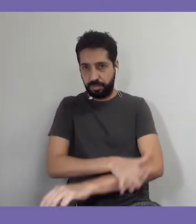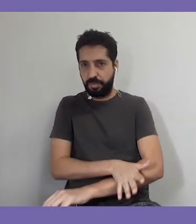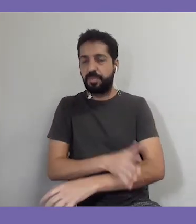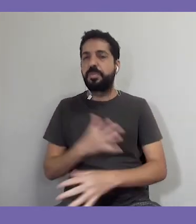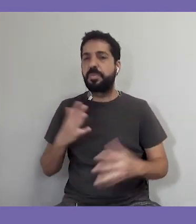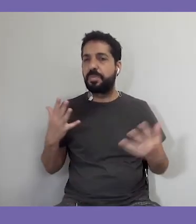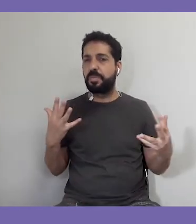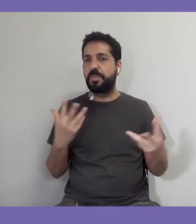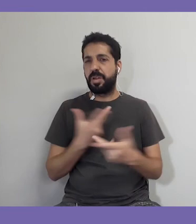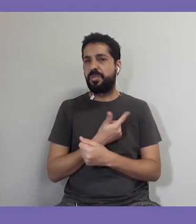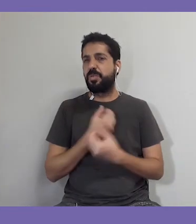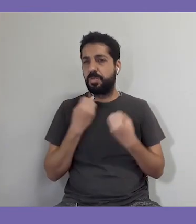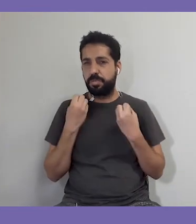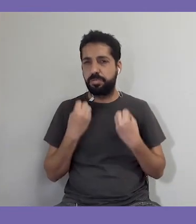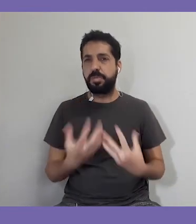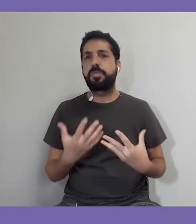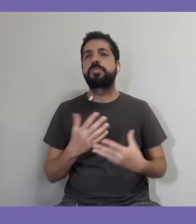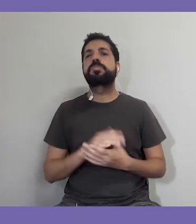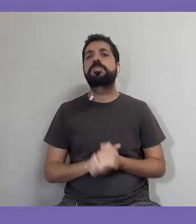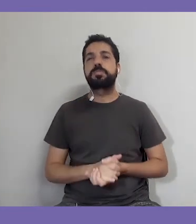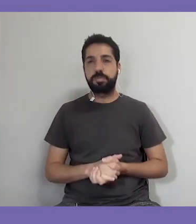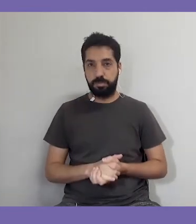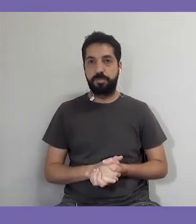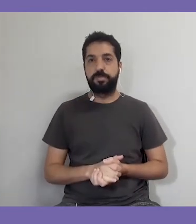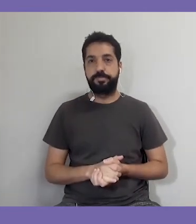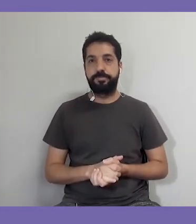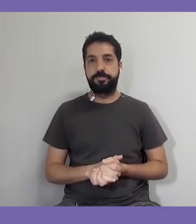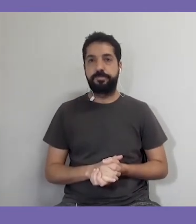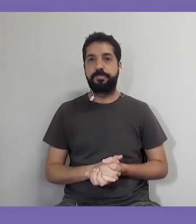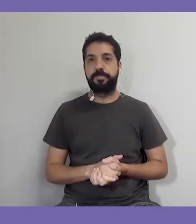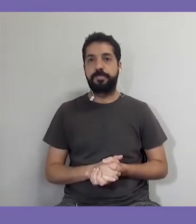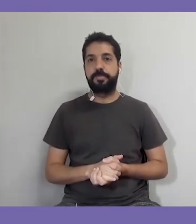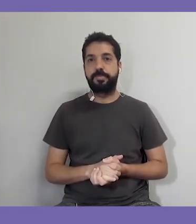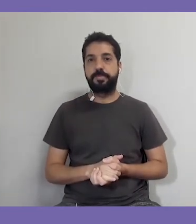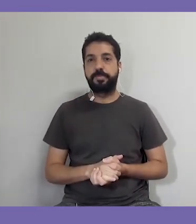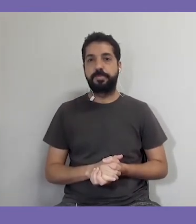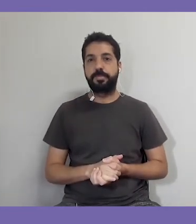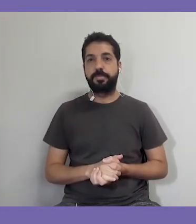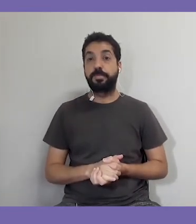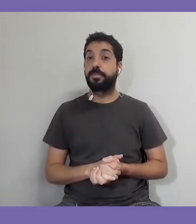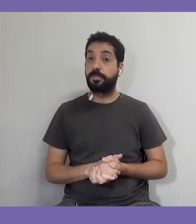Acho maravilhoso, muito bom. Sim.